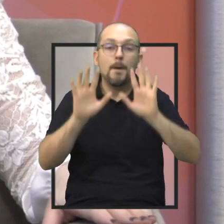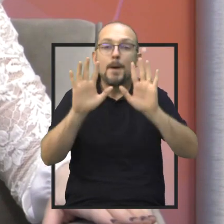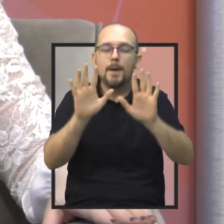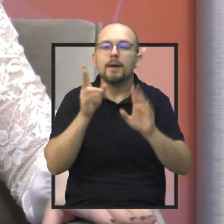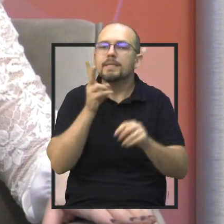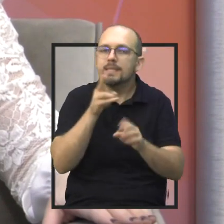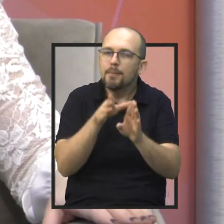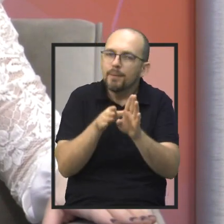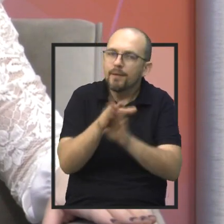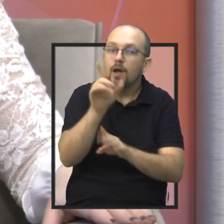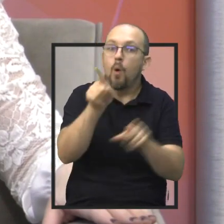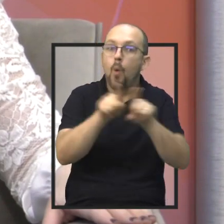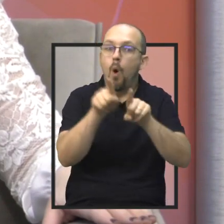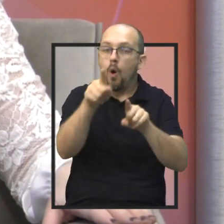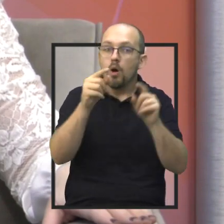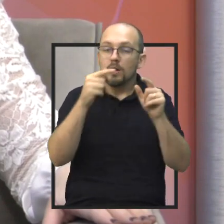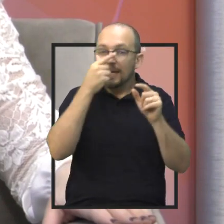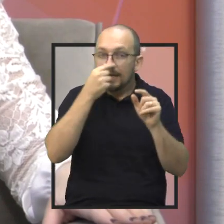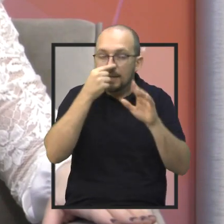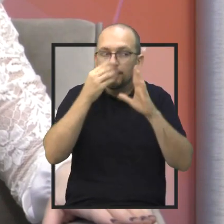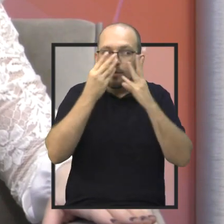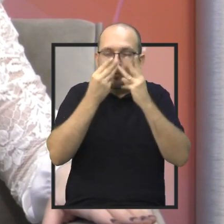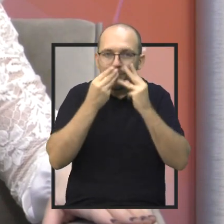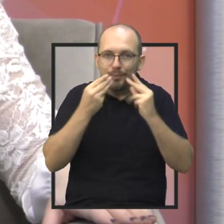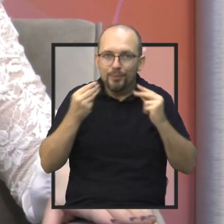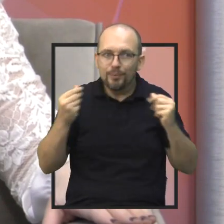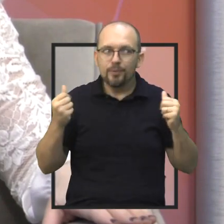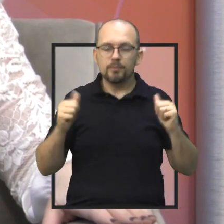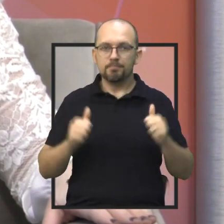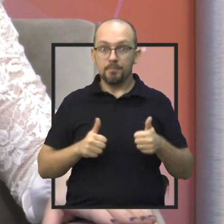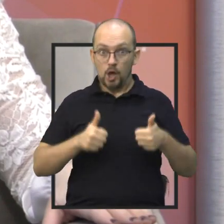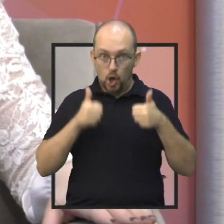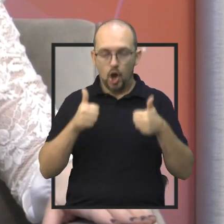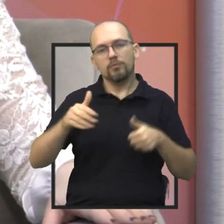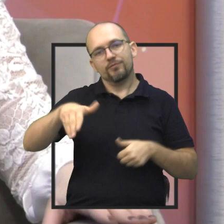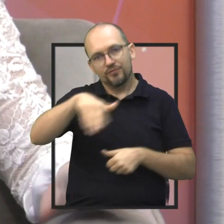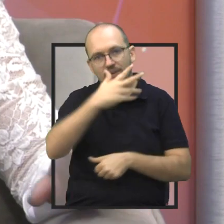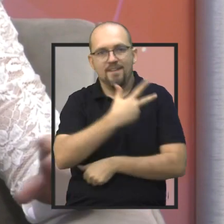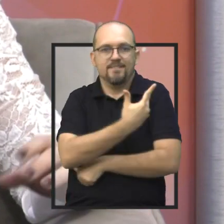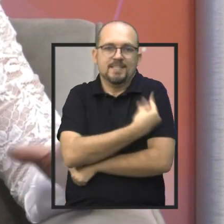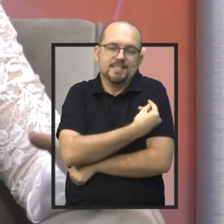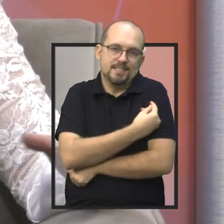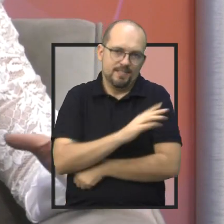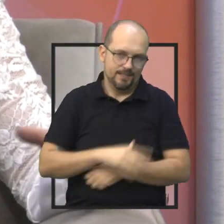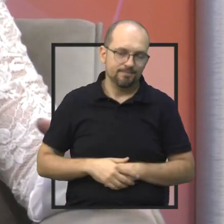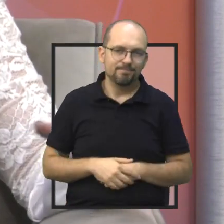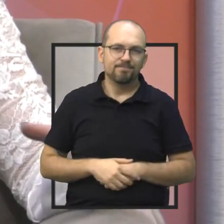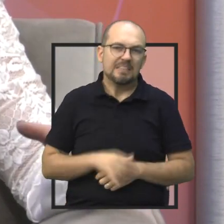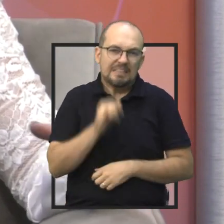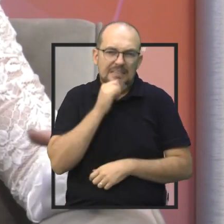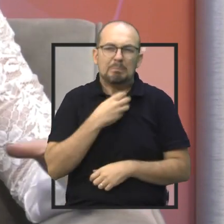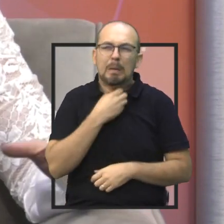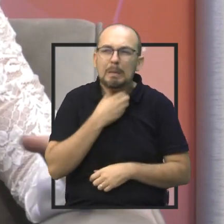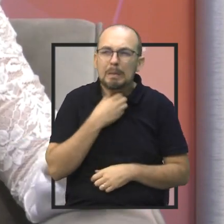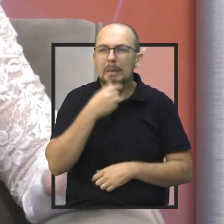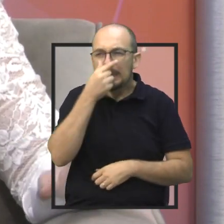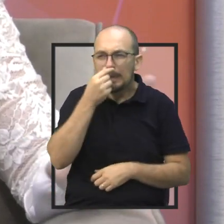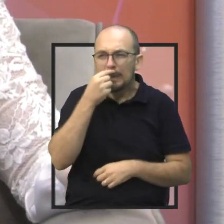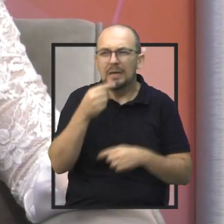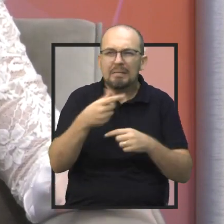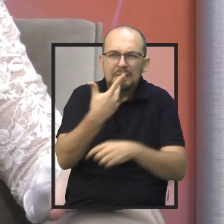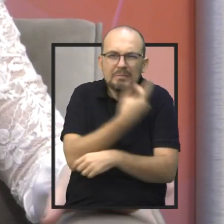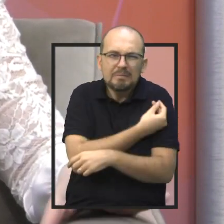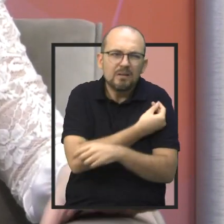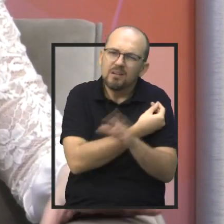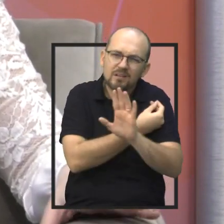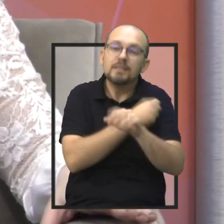gente sempre recomenda esperar o quadro gripal passar para estar fazendo a vacina, né? Então, quando a gente tem um quadro gripal, geralmente uma semana depois a